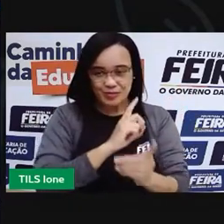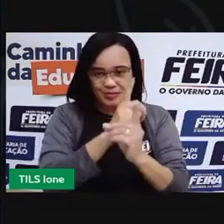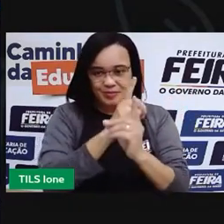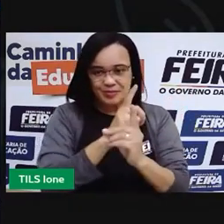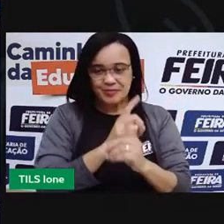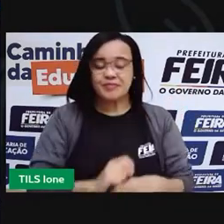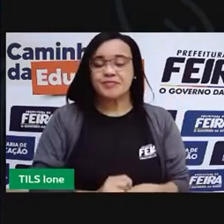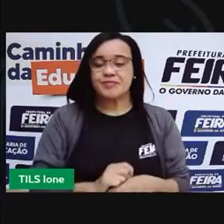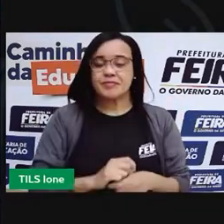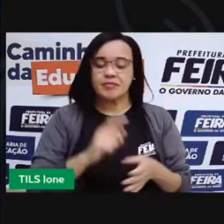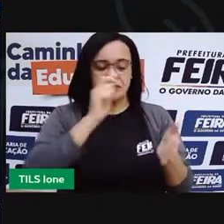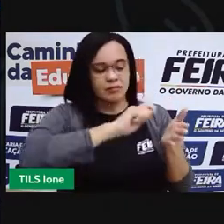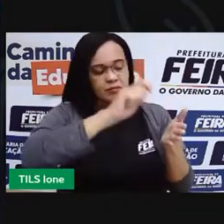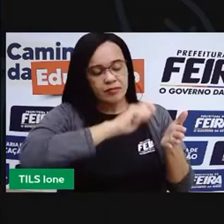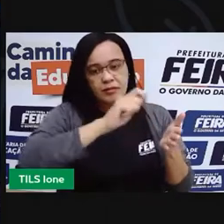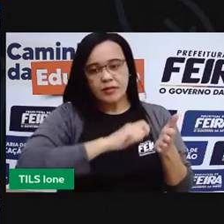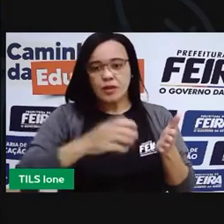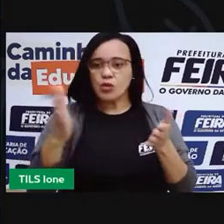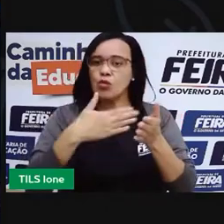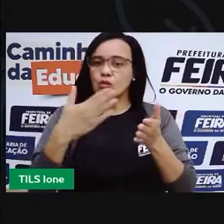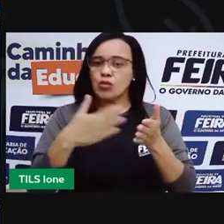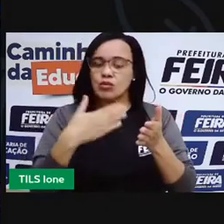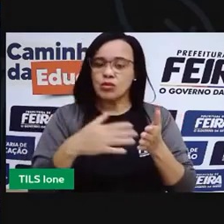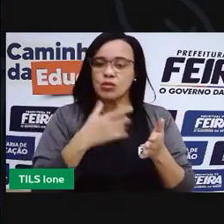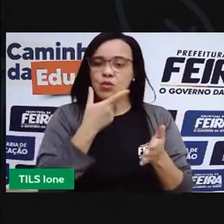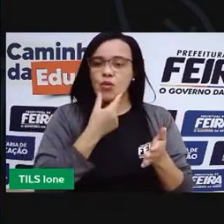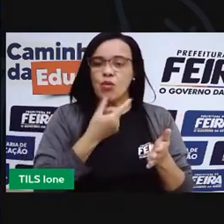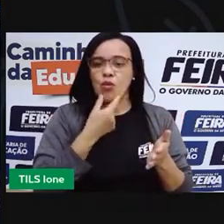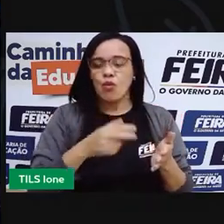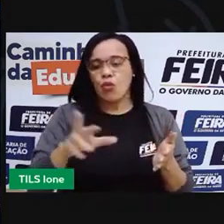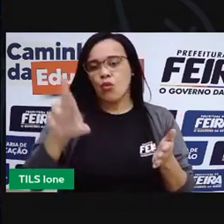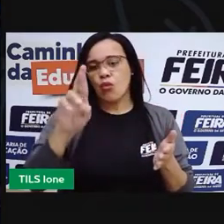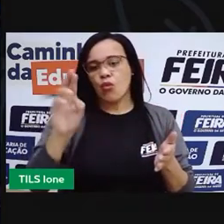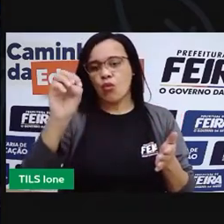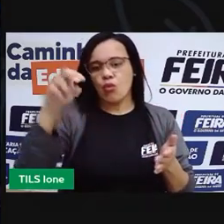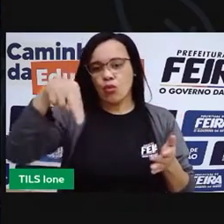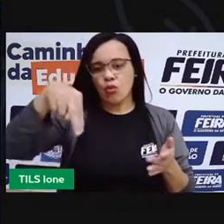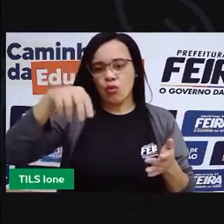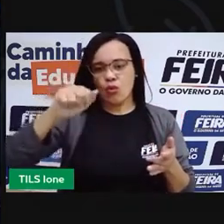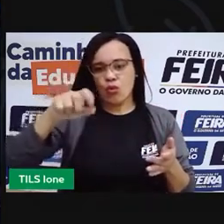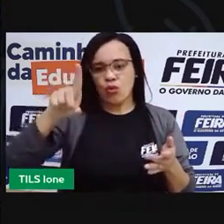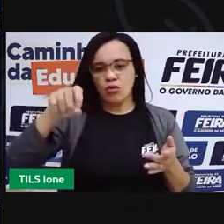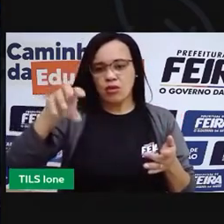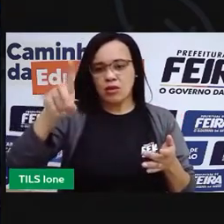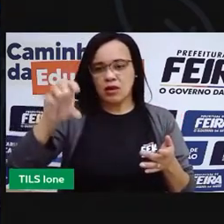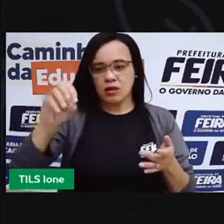Quem escreveu foi Ronaldo Simões Coelho.